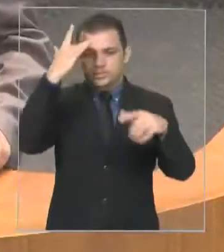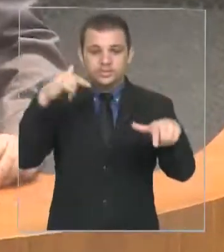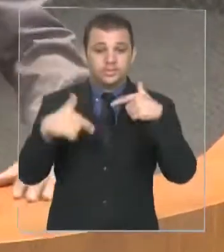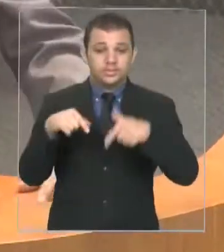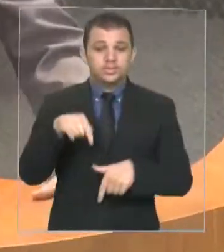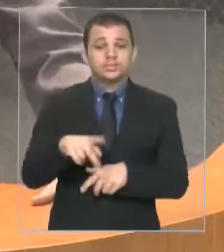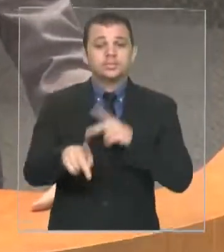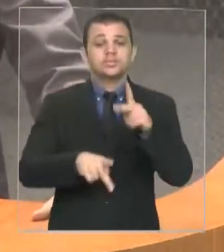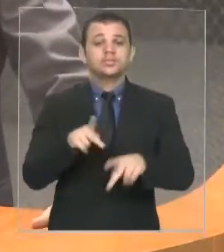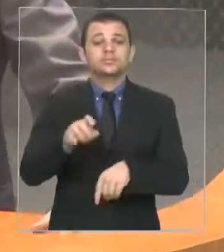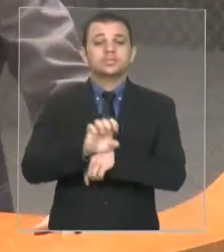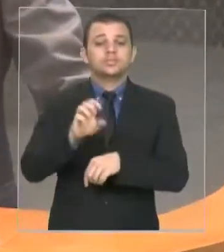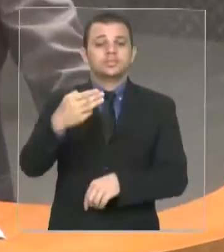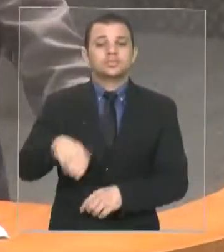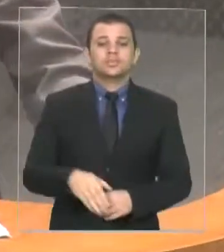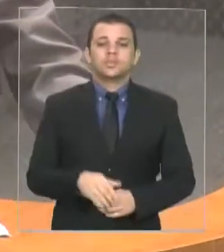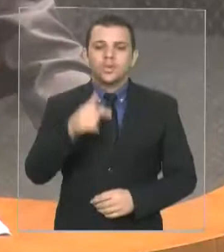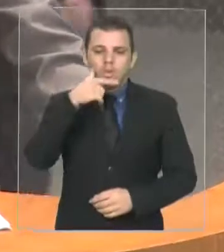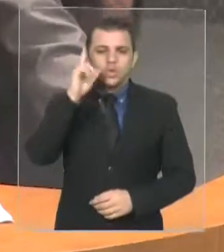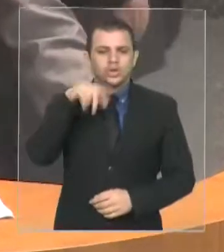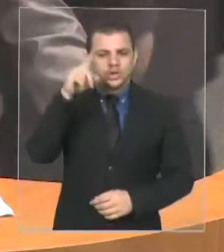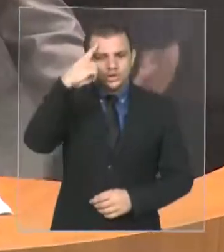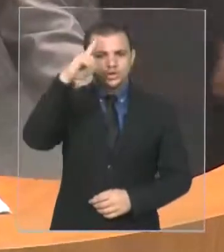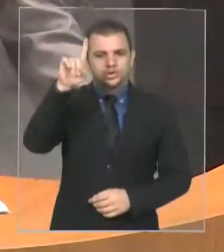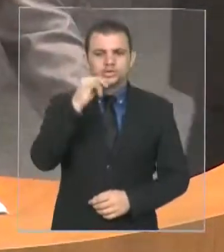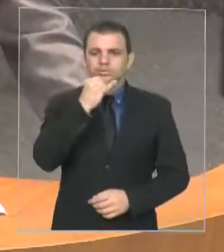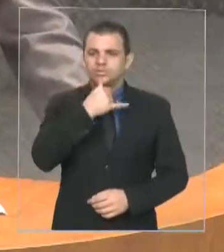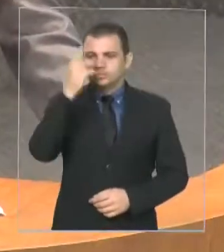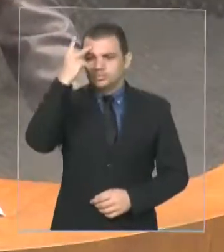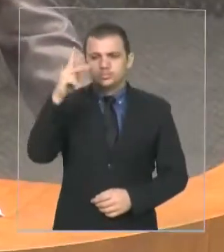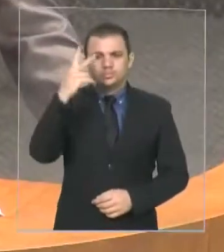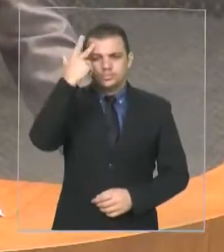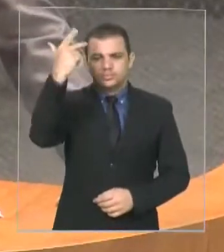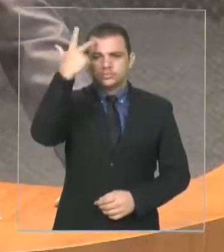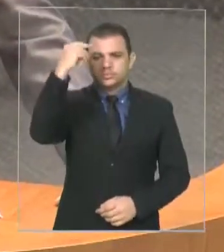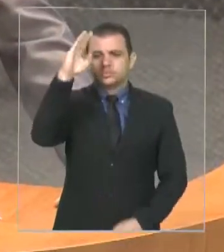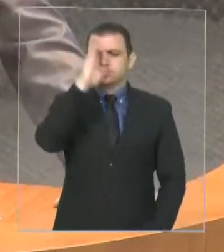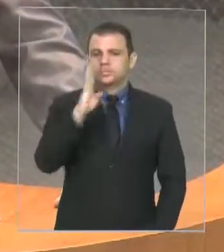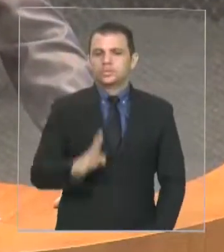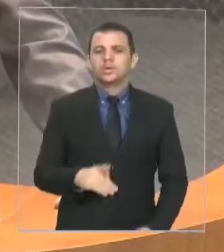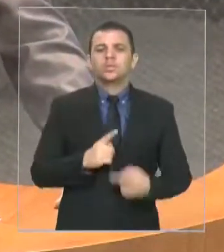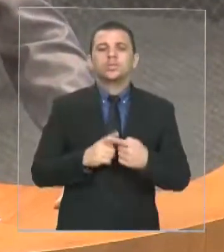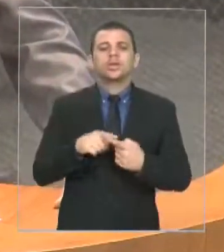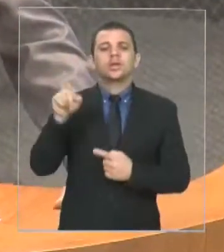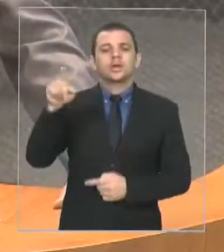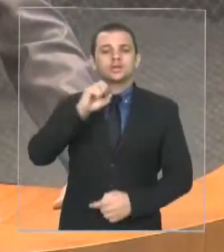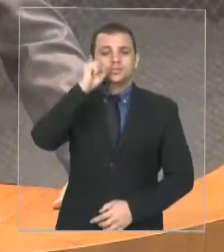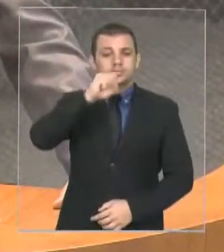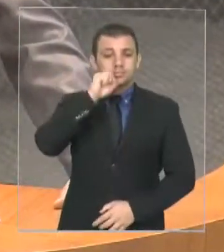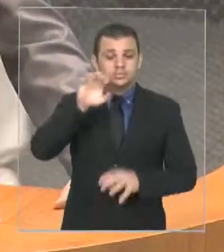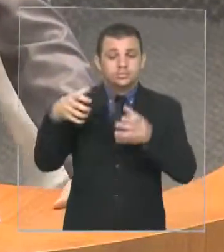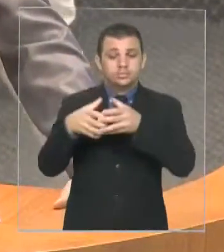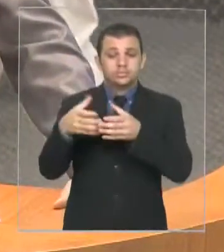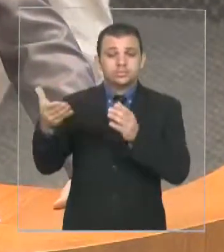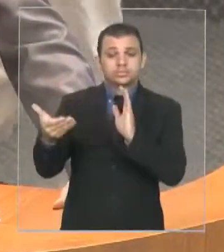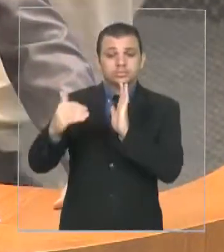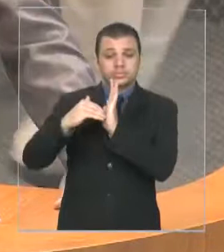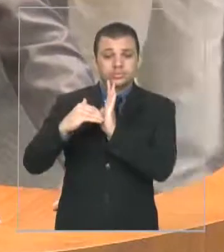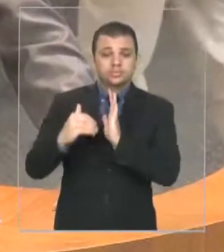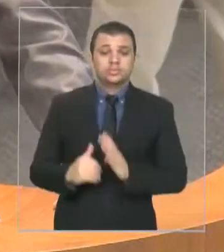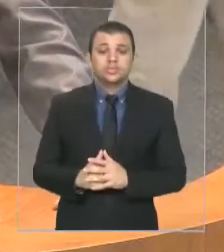dia triste para a história do Brasil. O Senado da República aprovou por maioria a